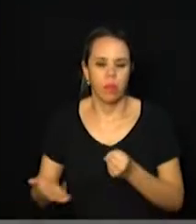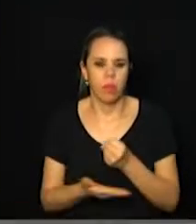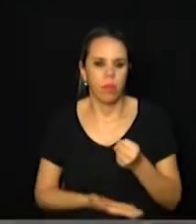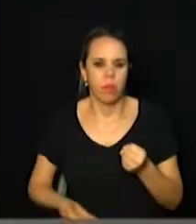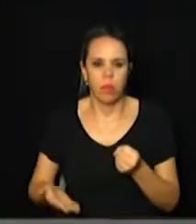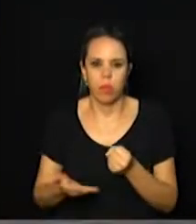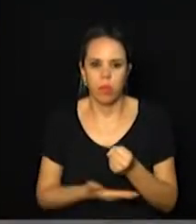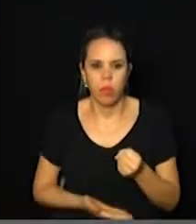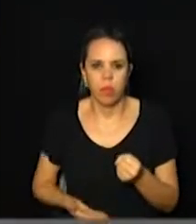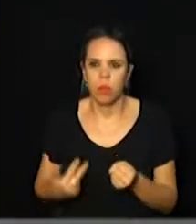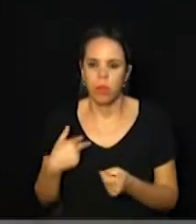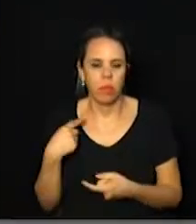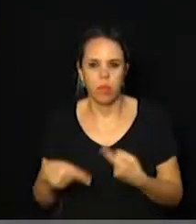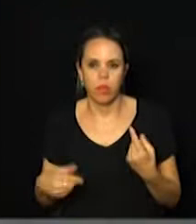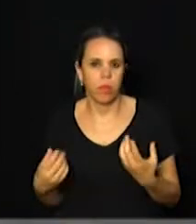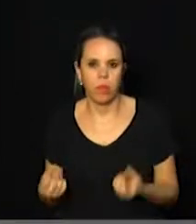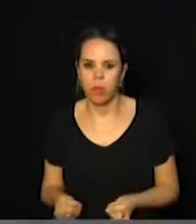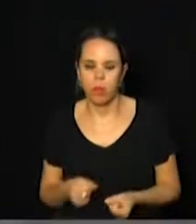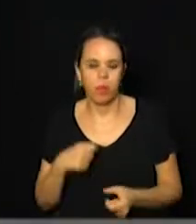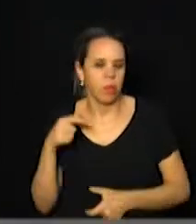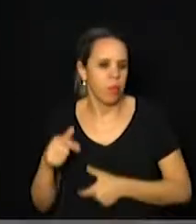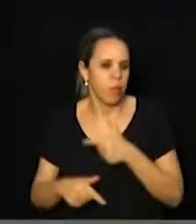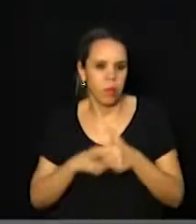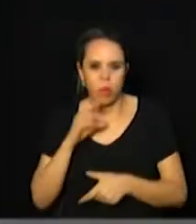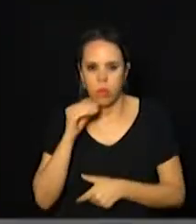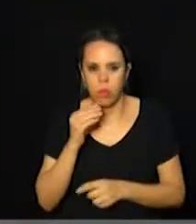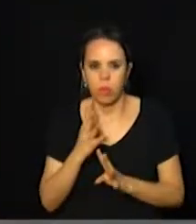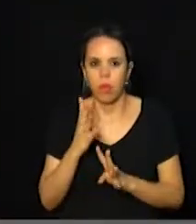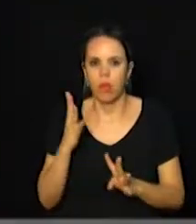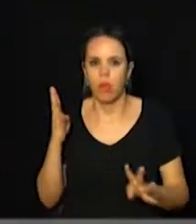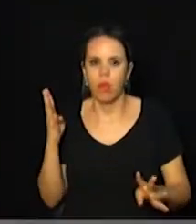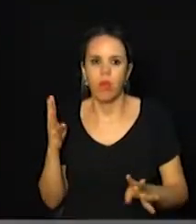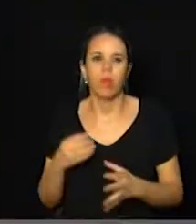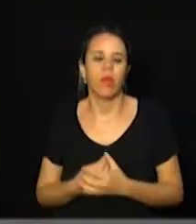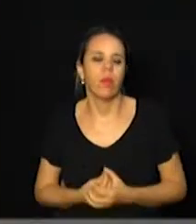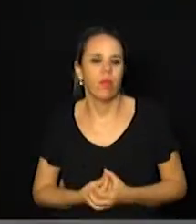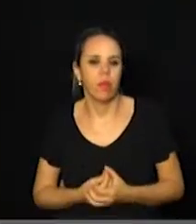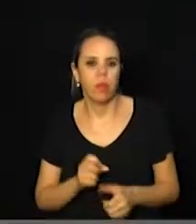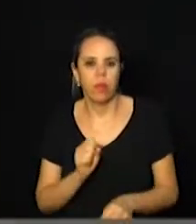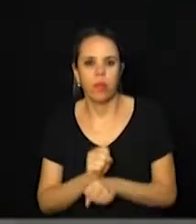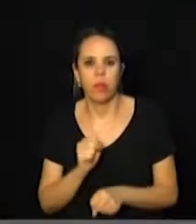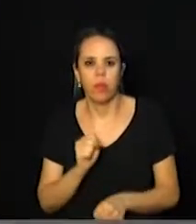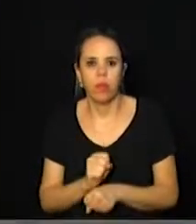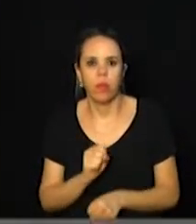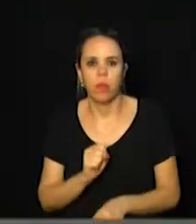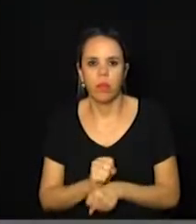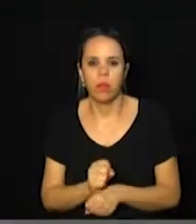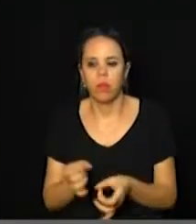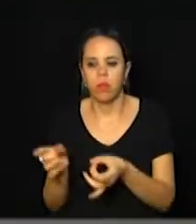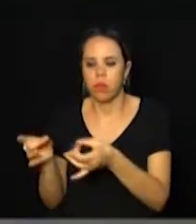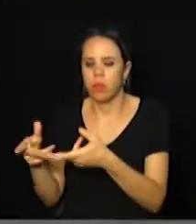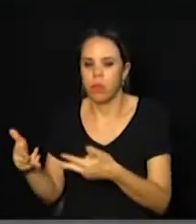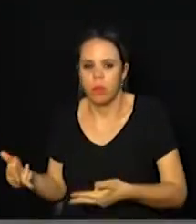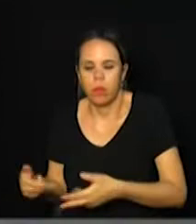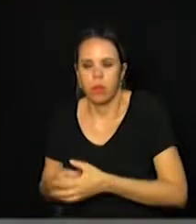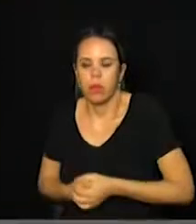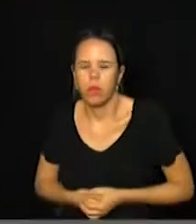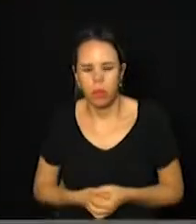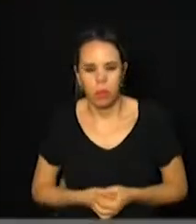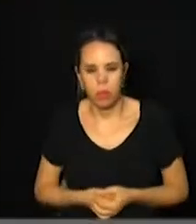ele ainda admitindo haver Trabalhador em fila do osso aquele outro que era descartado no